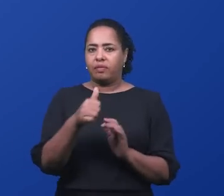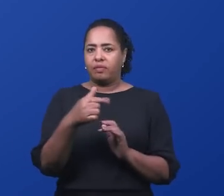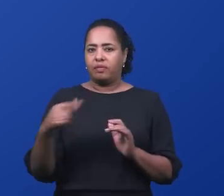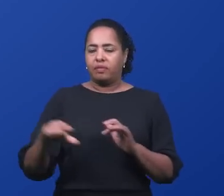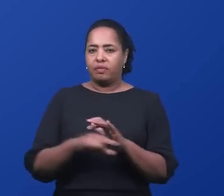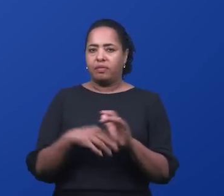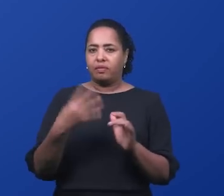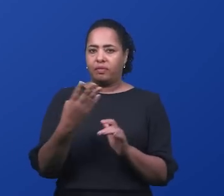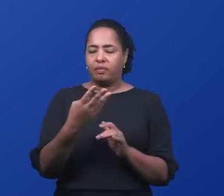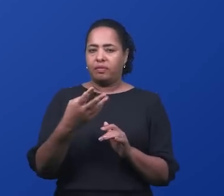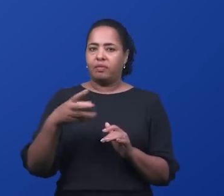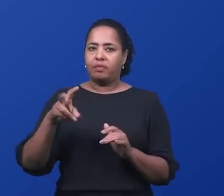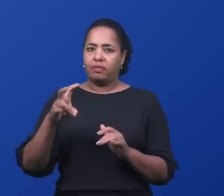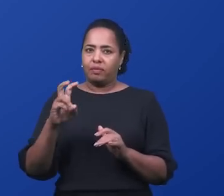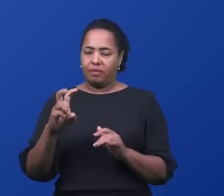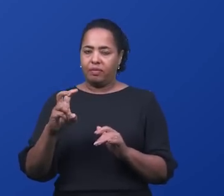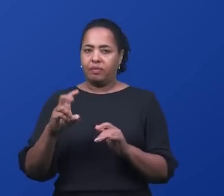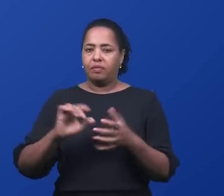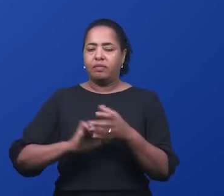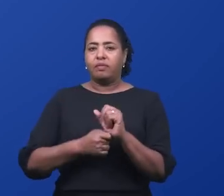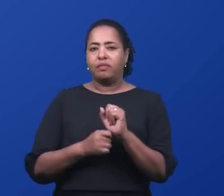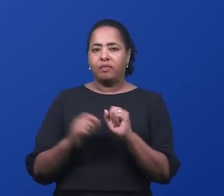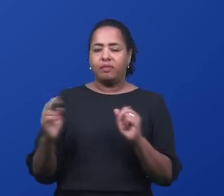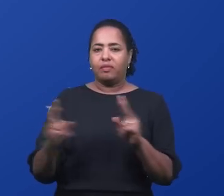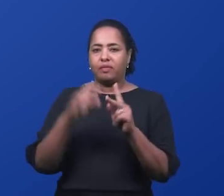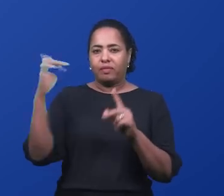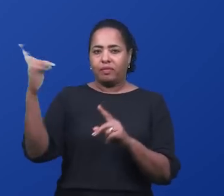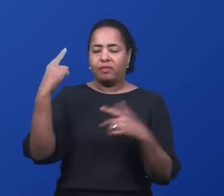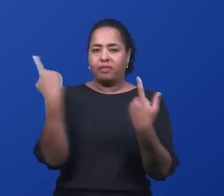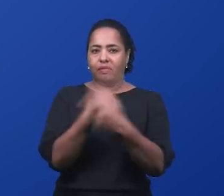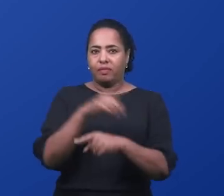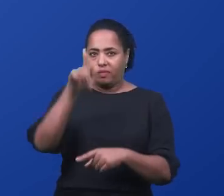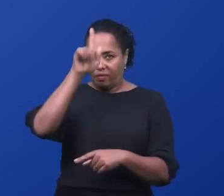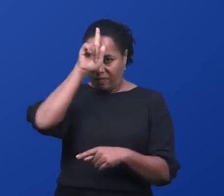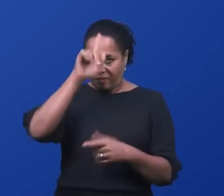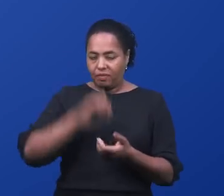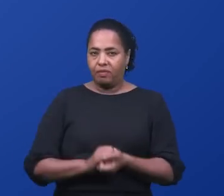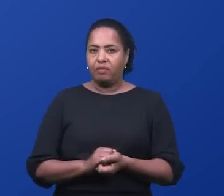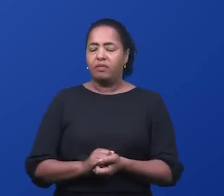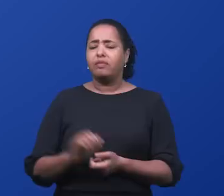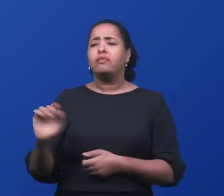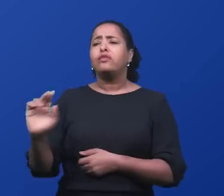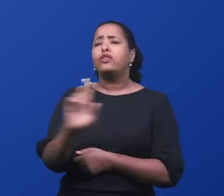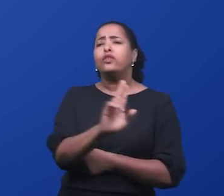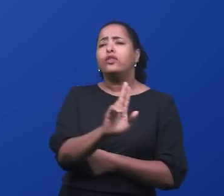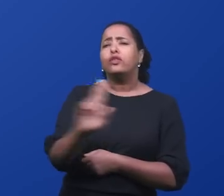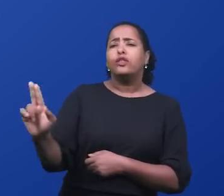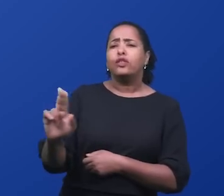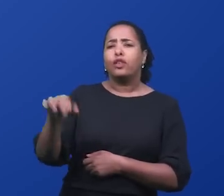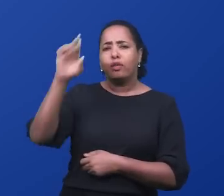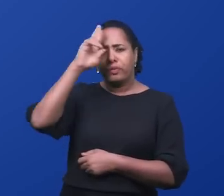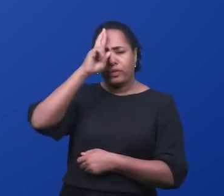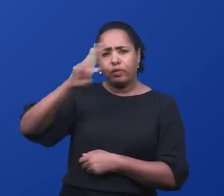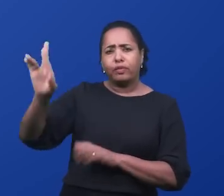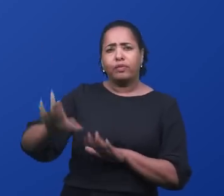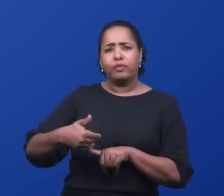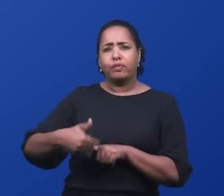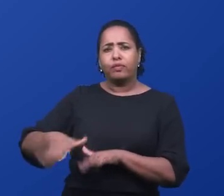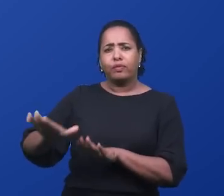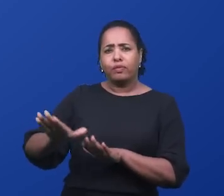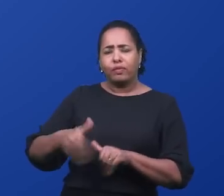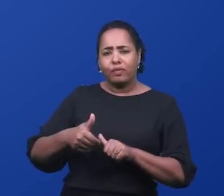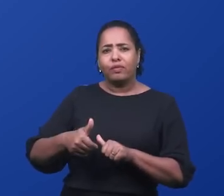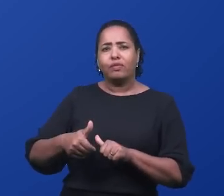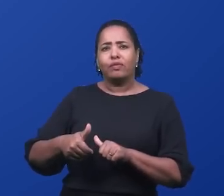Samuel 17:45, qual o segredo da vitória de Davi contra Golias? Em nome do